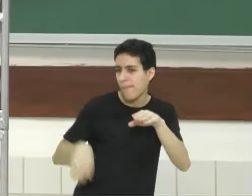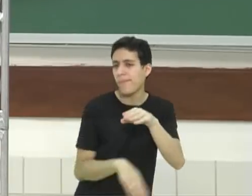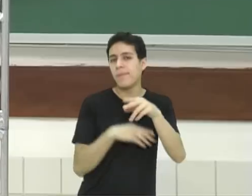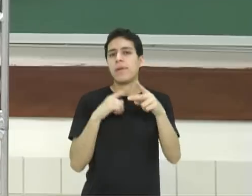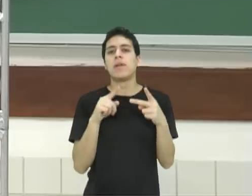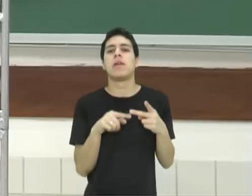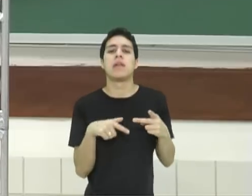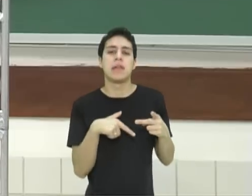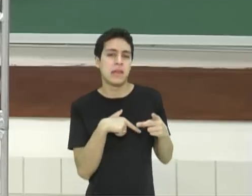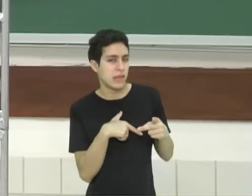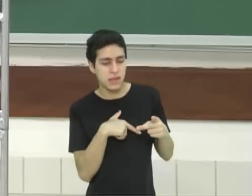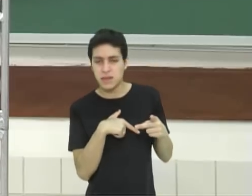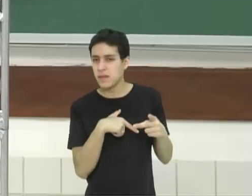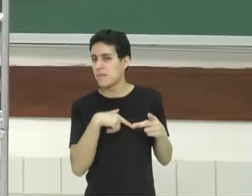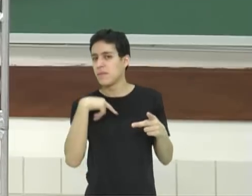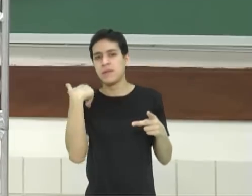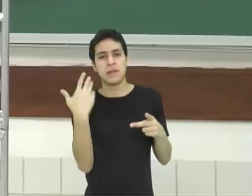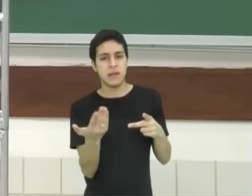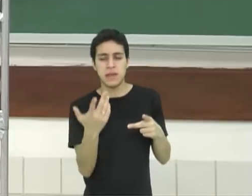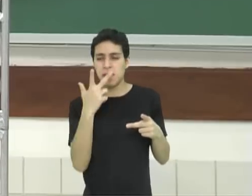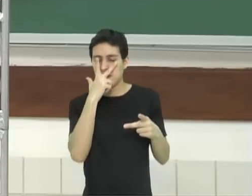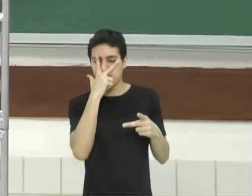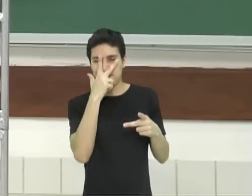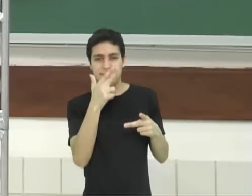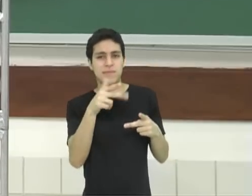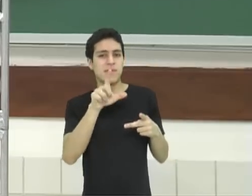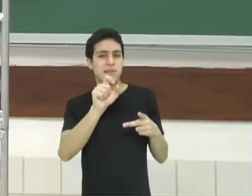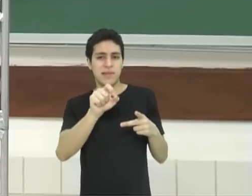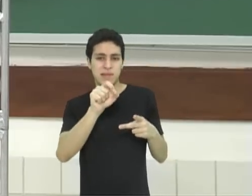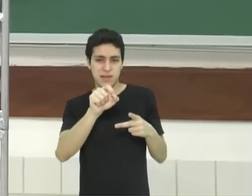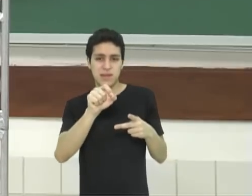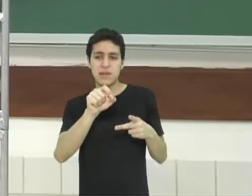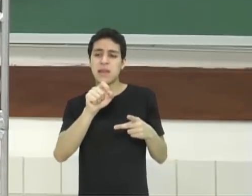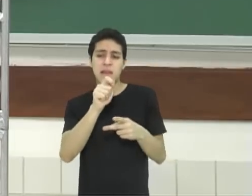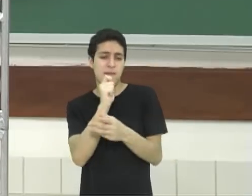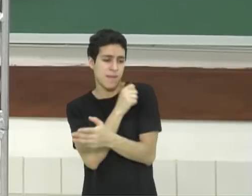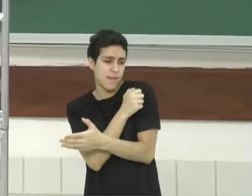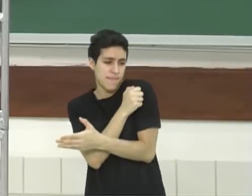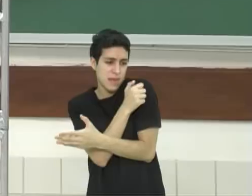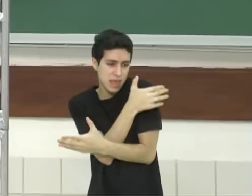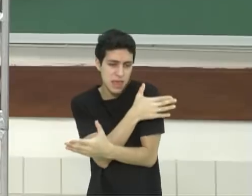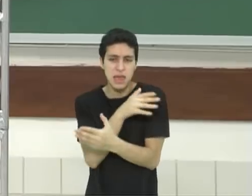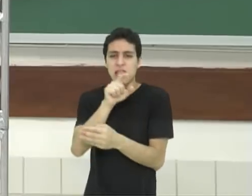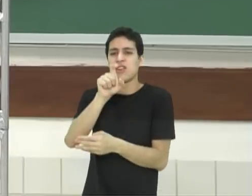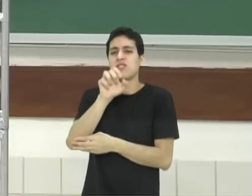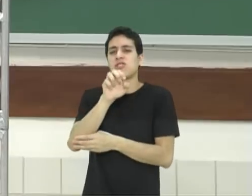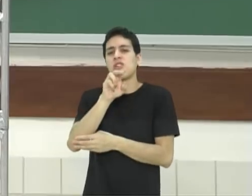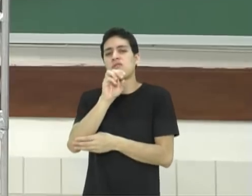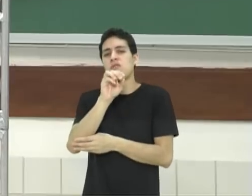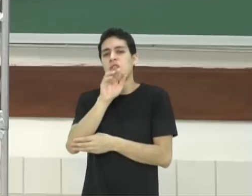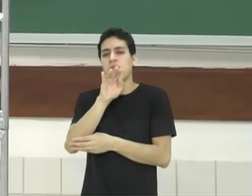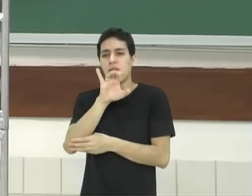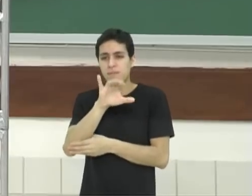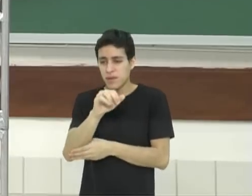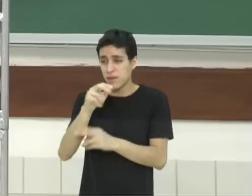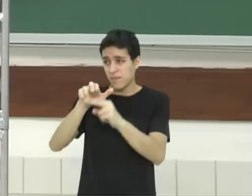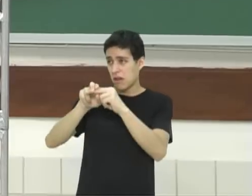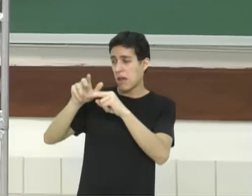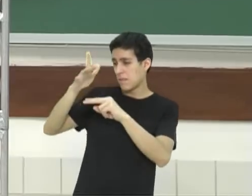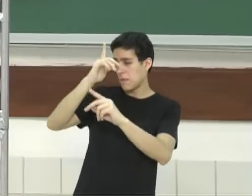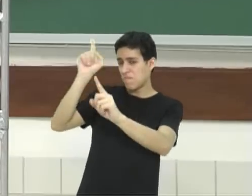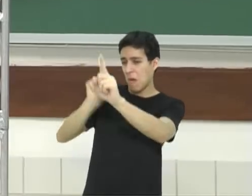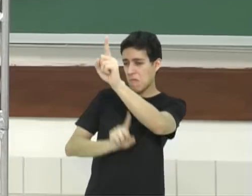existe em níveis menores, mas existe um certo preconceito, né? Eu falei a xenofobia, a chegada de